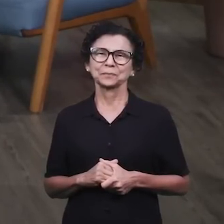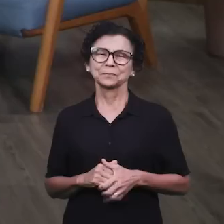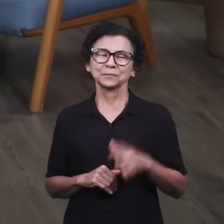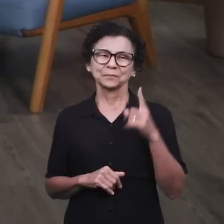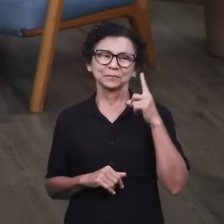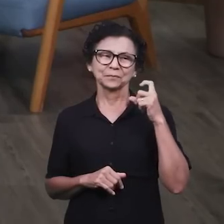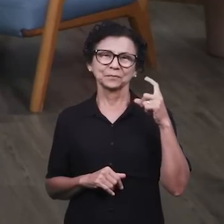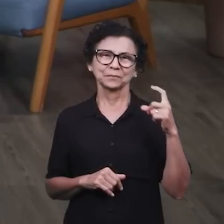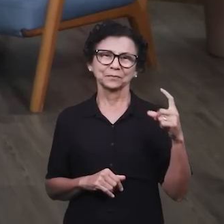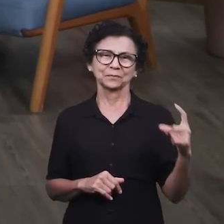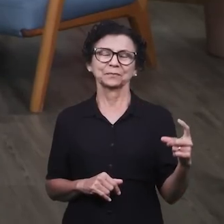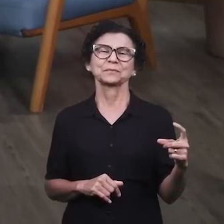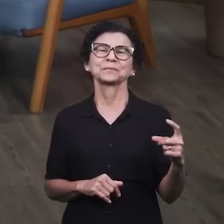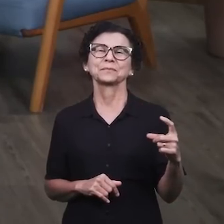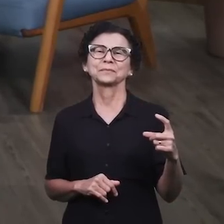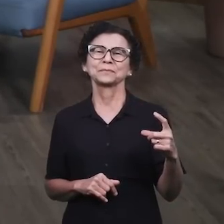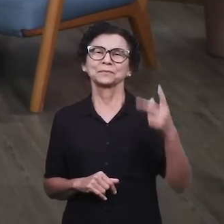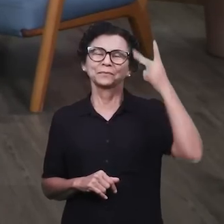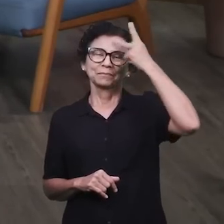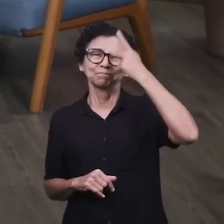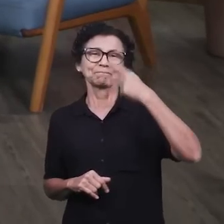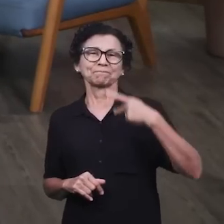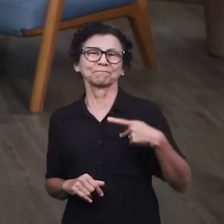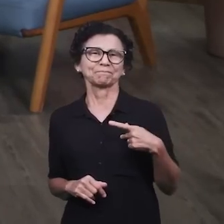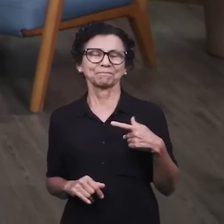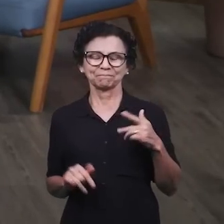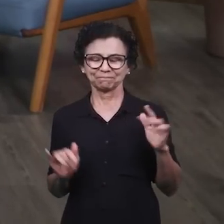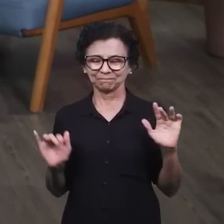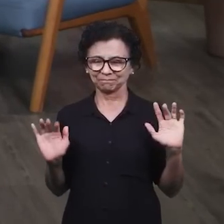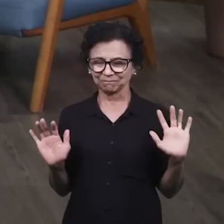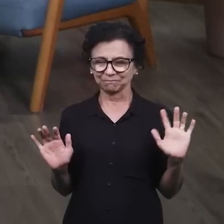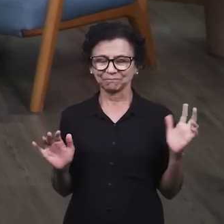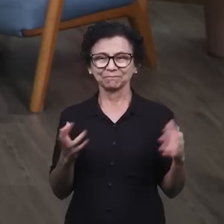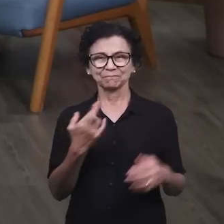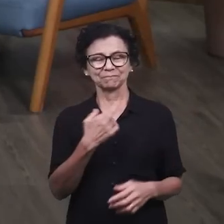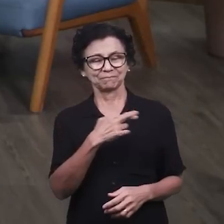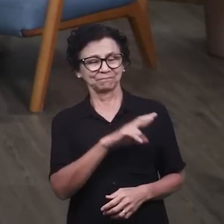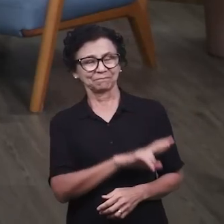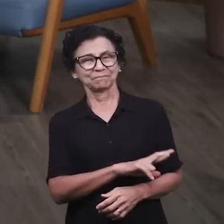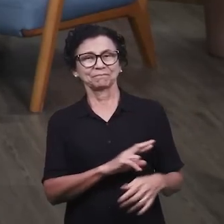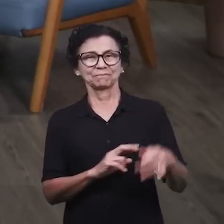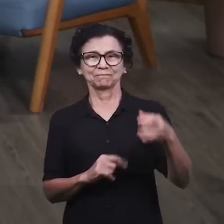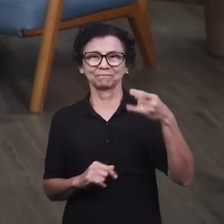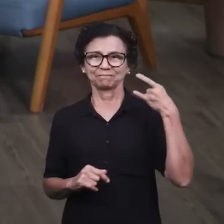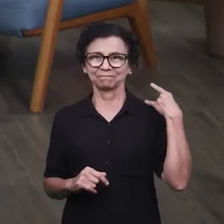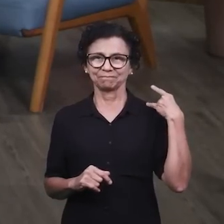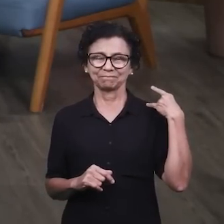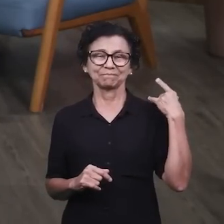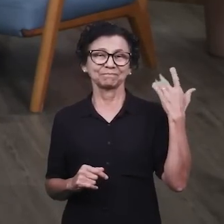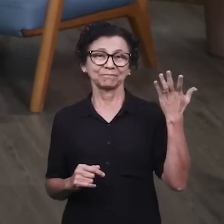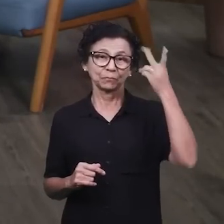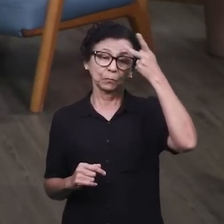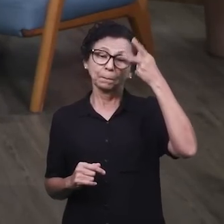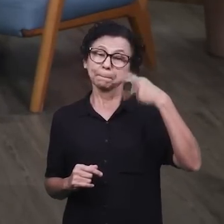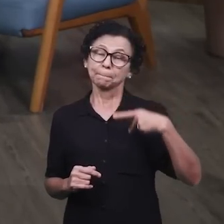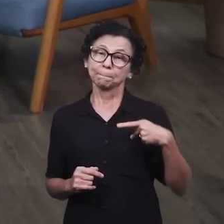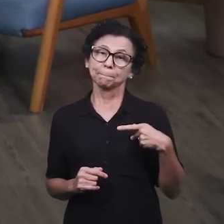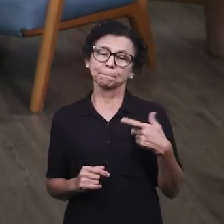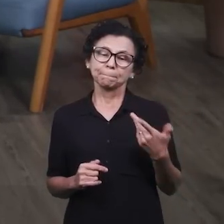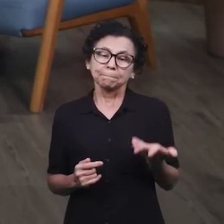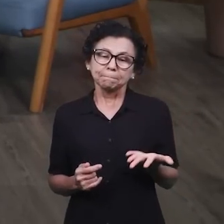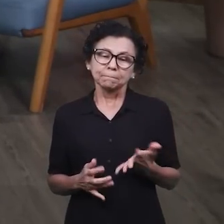o tesouro, ela até teve a sua experiência, mas preteriu as coisas de Deus para ficar com